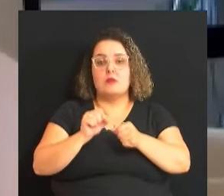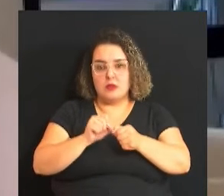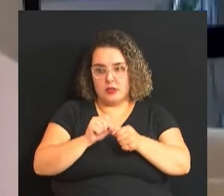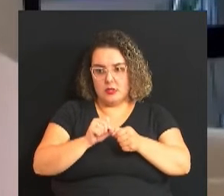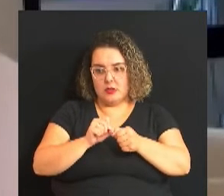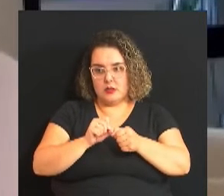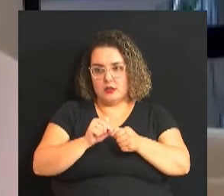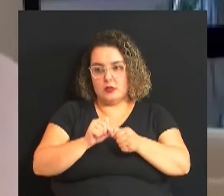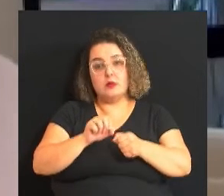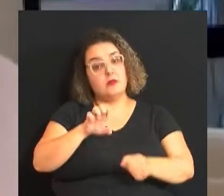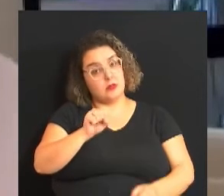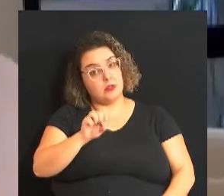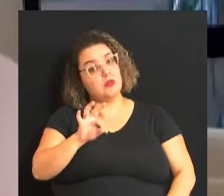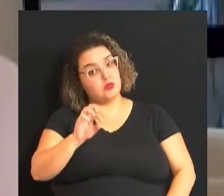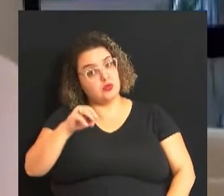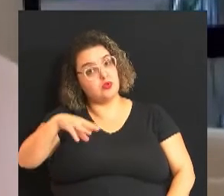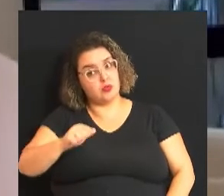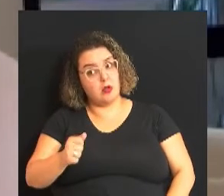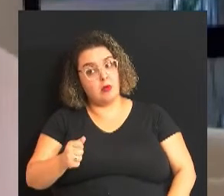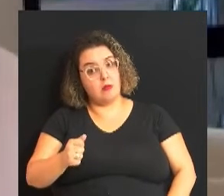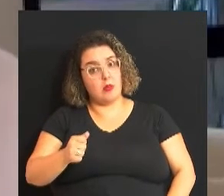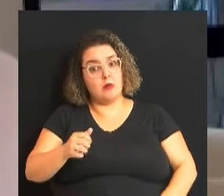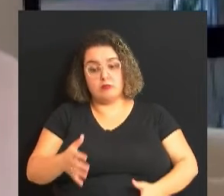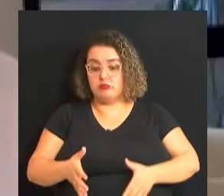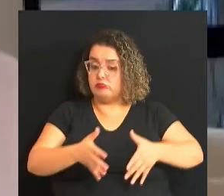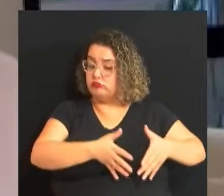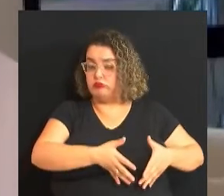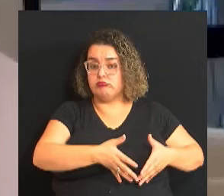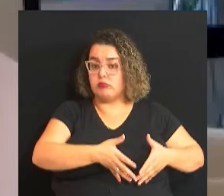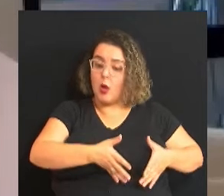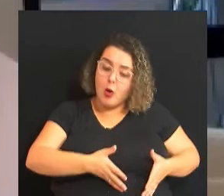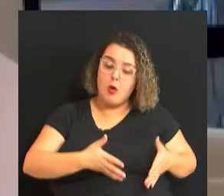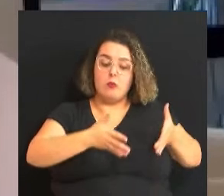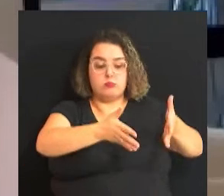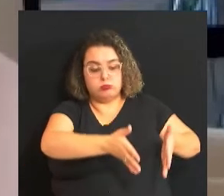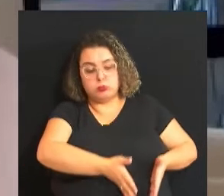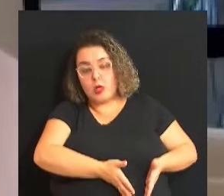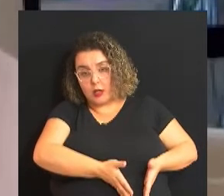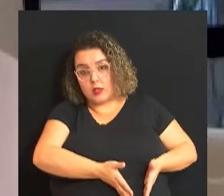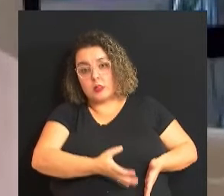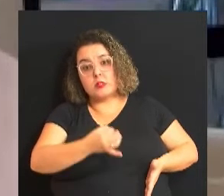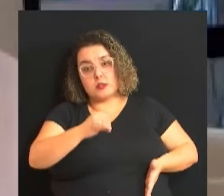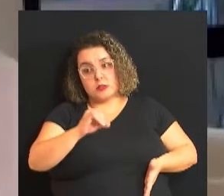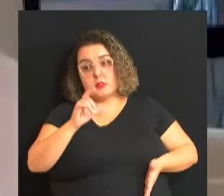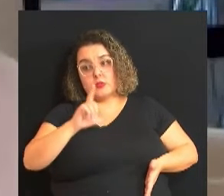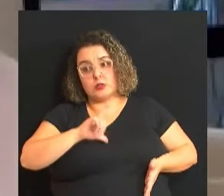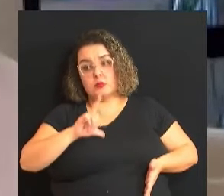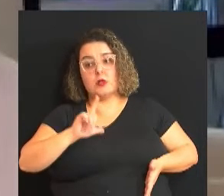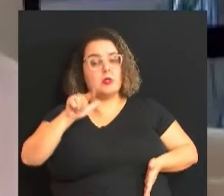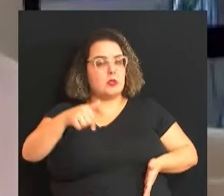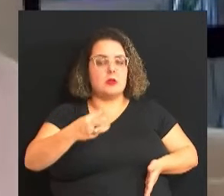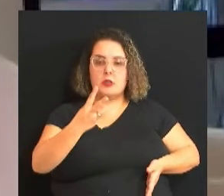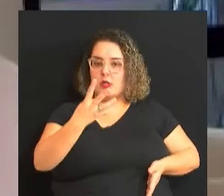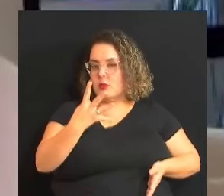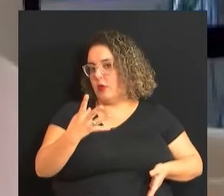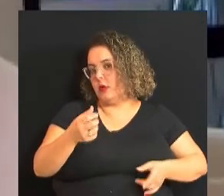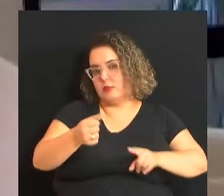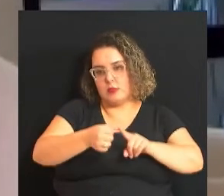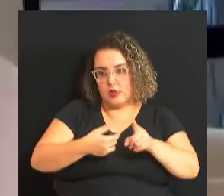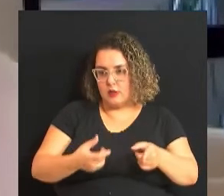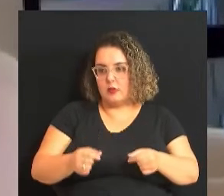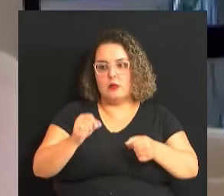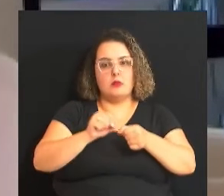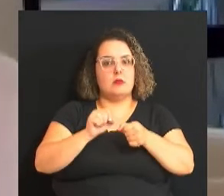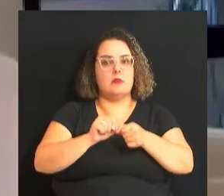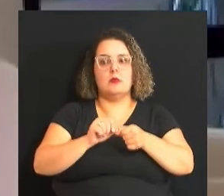colocar o estômago nele, vou tirar ele da obstrução. E se ele tiver condições, depois de 3, 4 meses eu vou fazer a operação